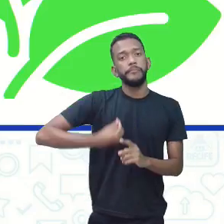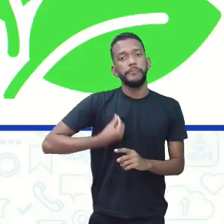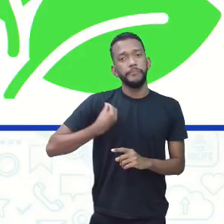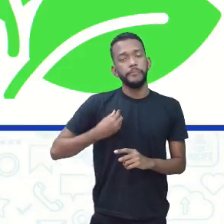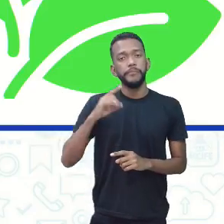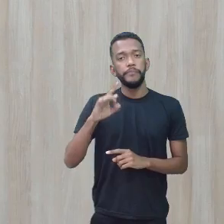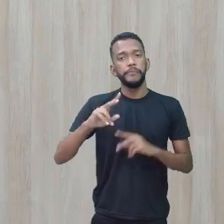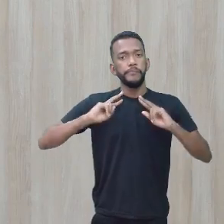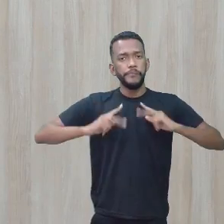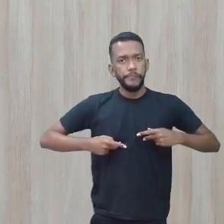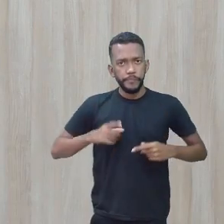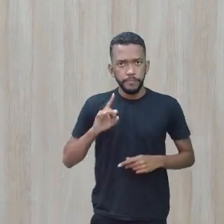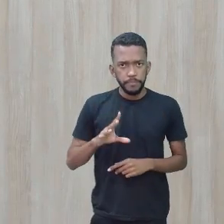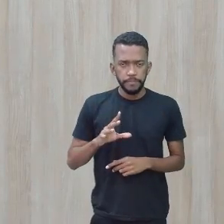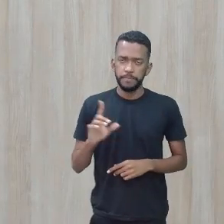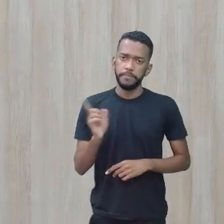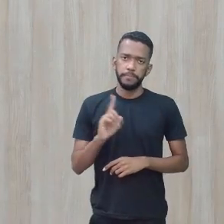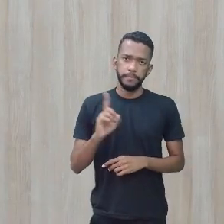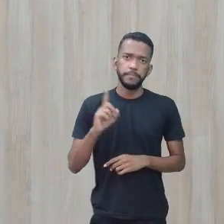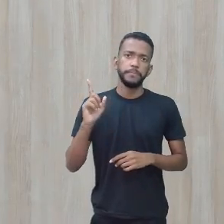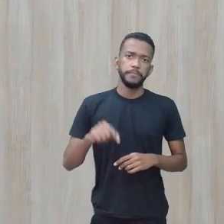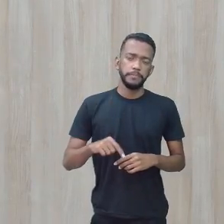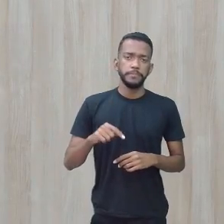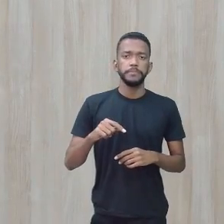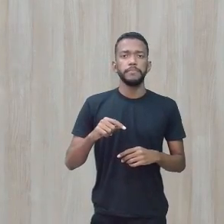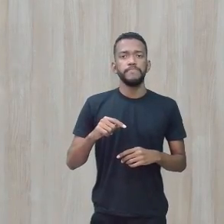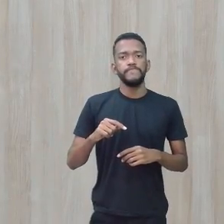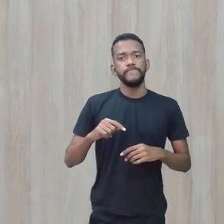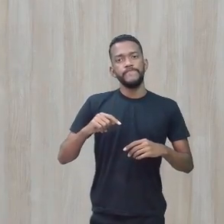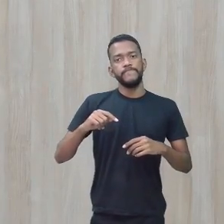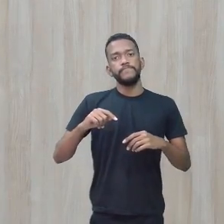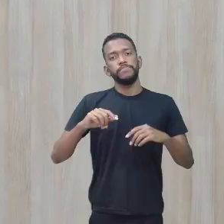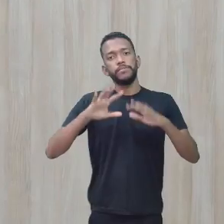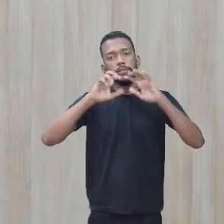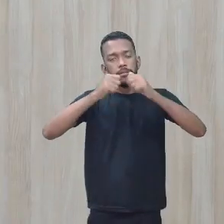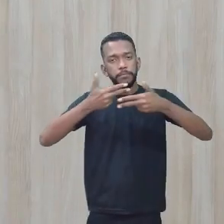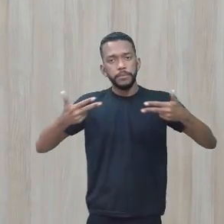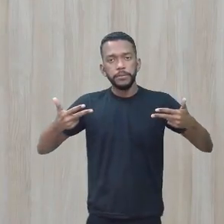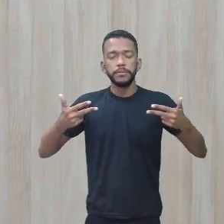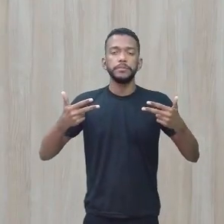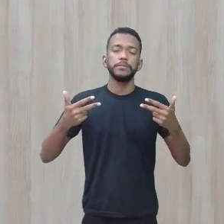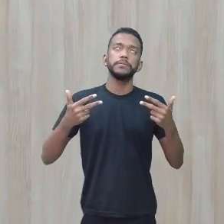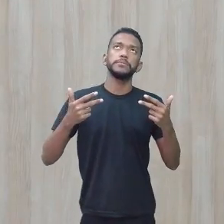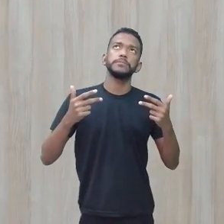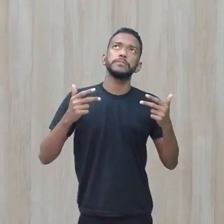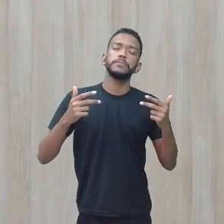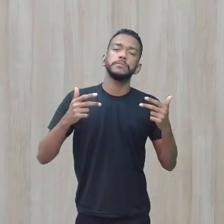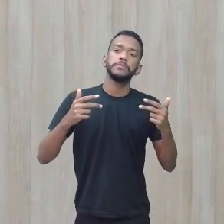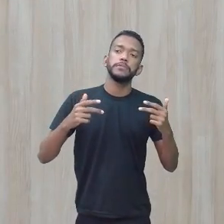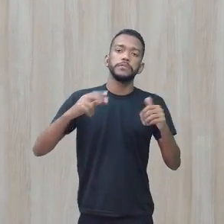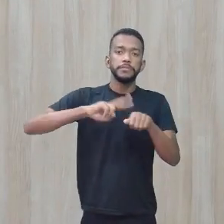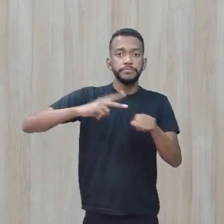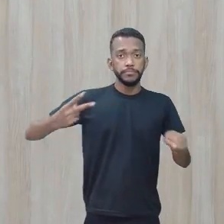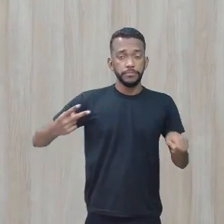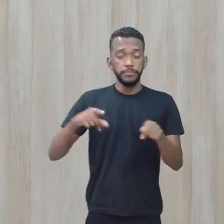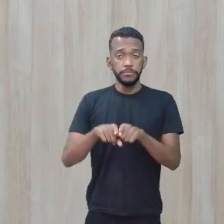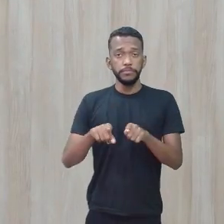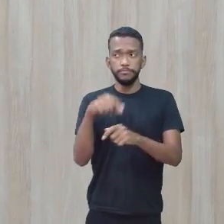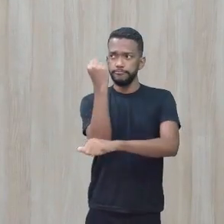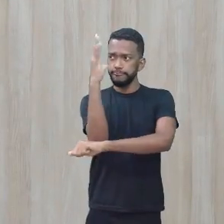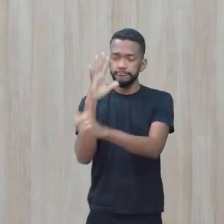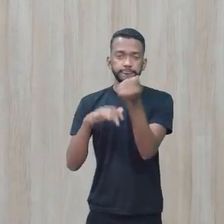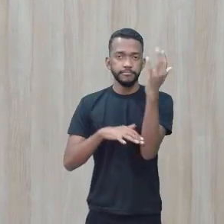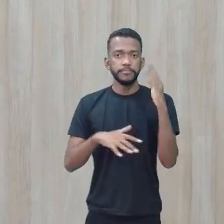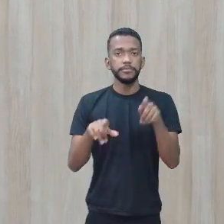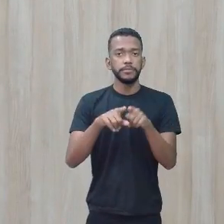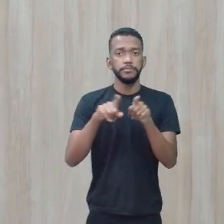também animal, vegetal. Ok? A integridade ecológica também, da gente viver em um ambiente onde a gente